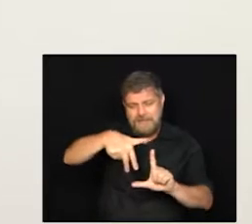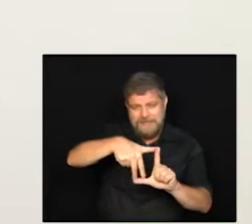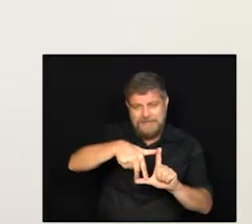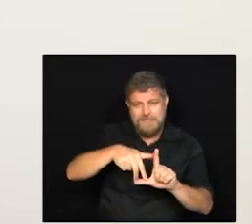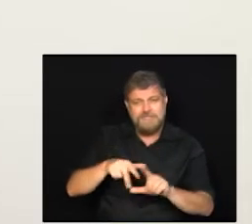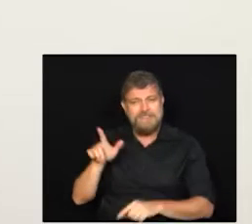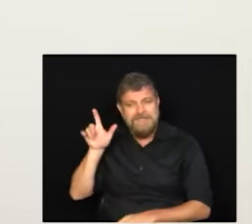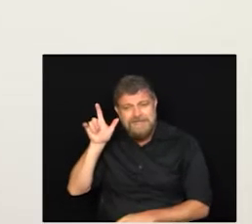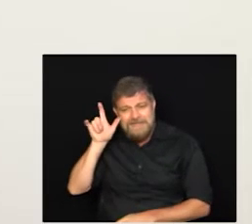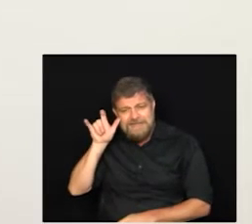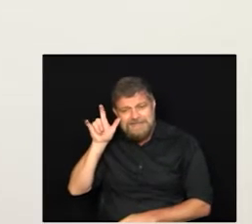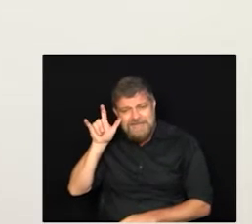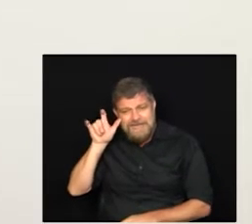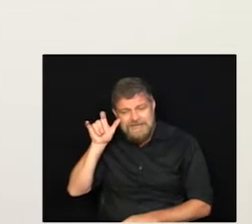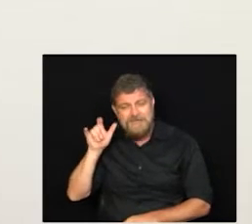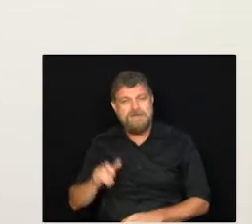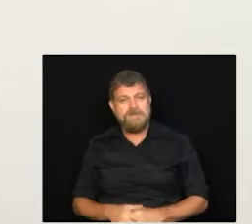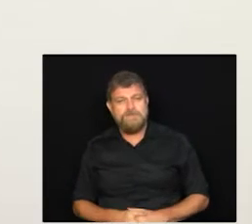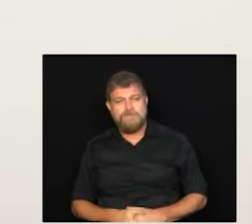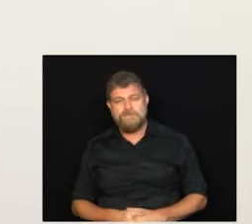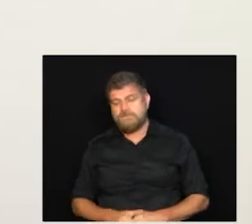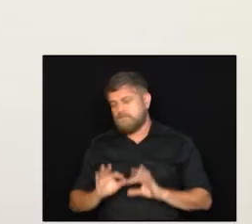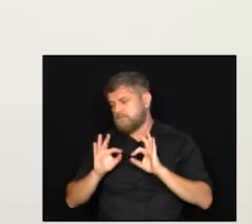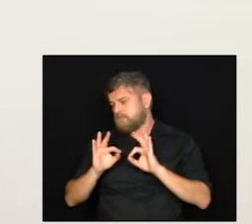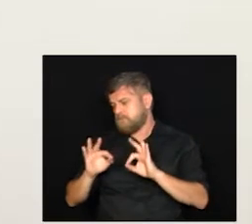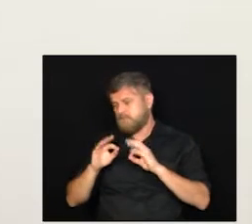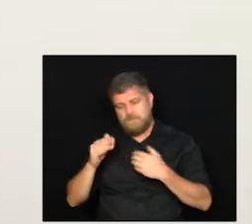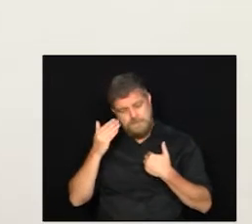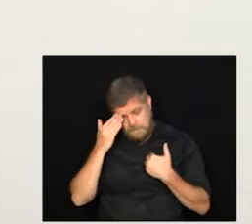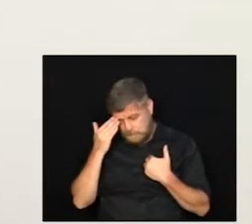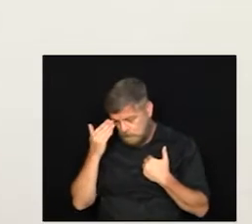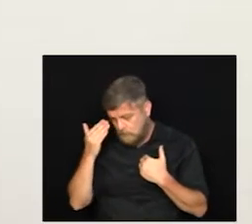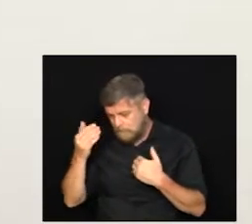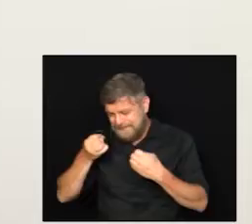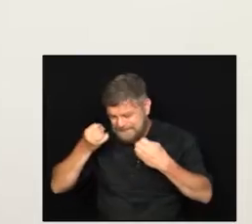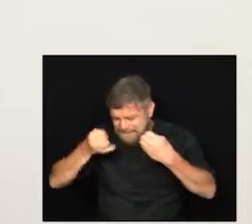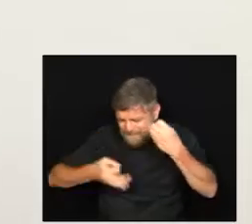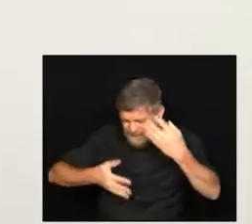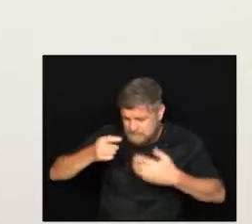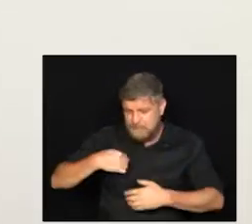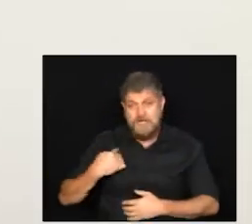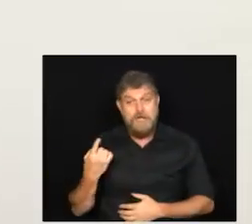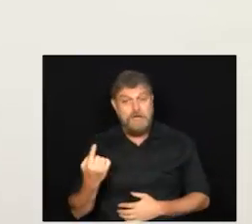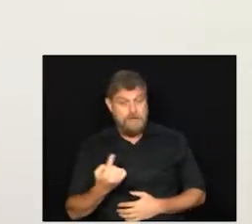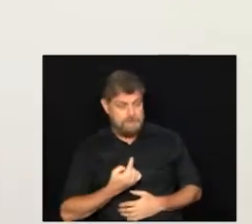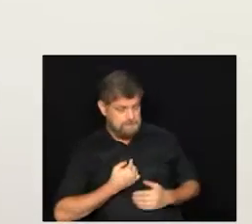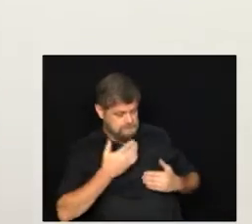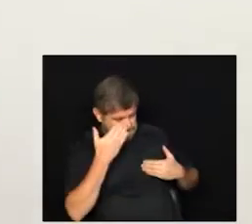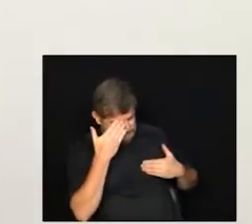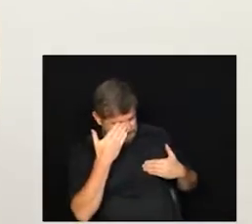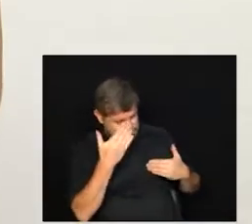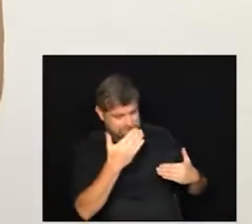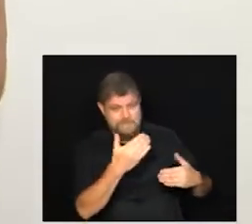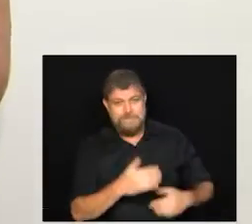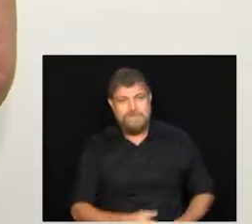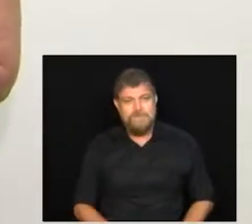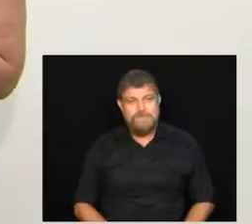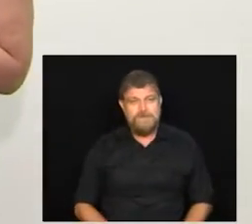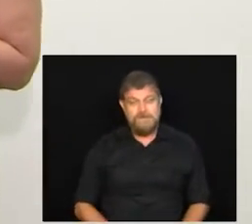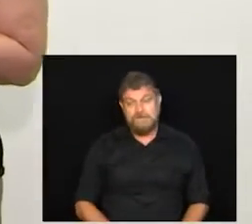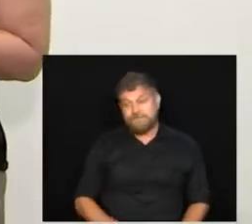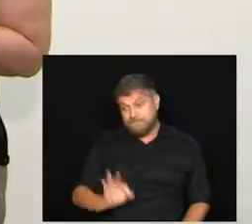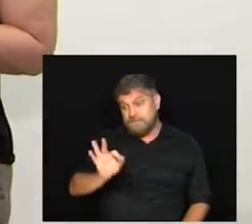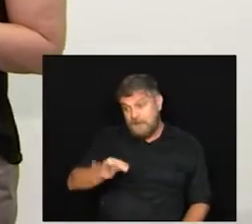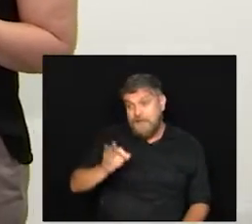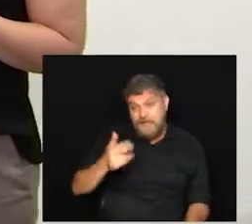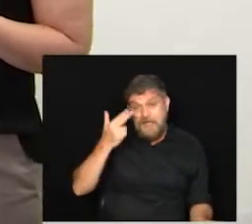Instagram. Perfeito. Viviane, muito obrigada pelos seus esclarecimentos. Nós que agradecemos. Pela sua entrevista. É isso,